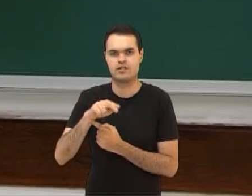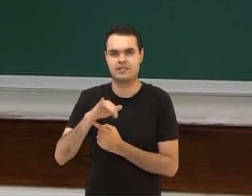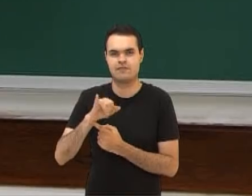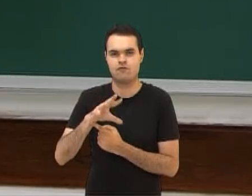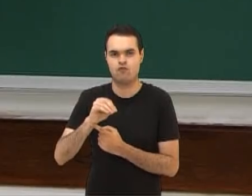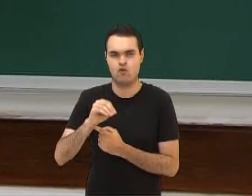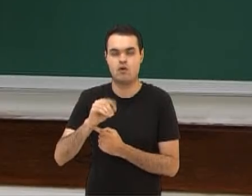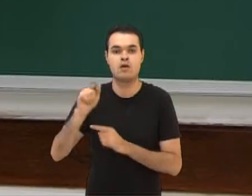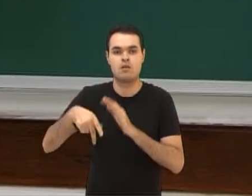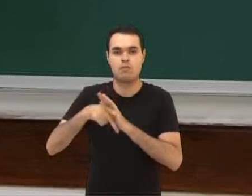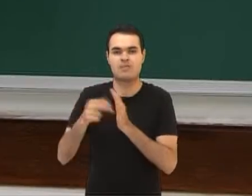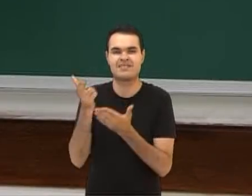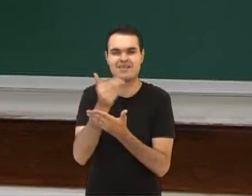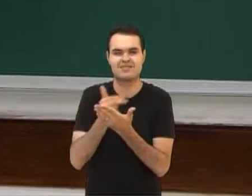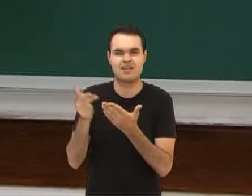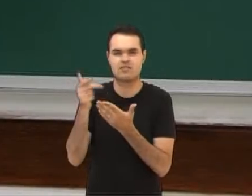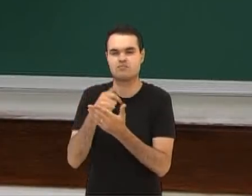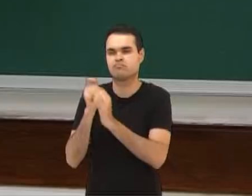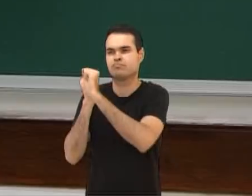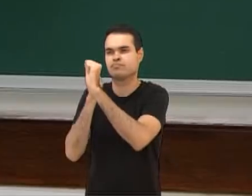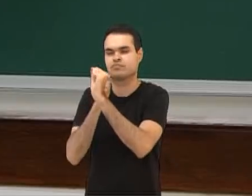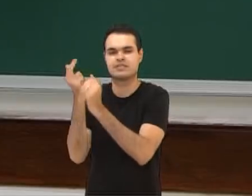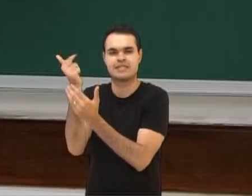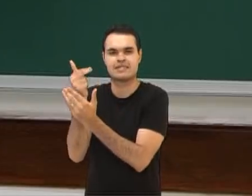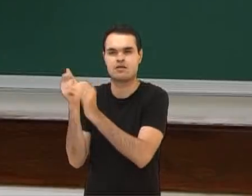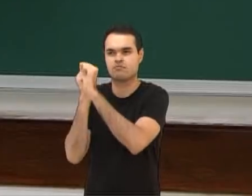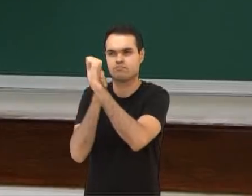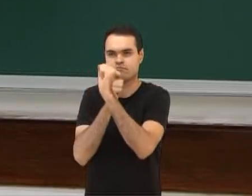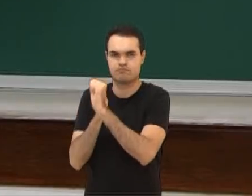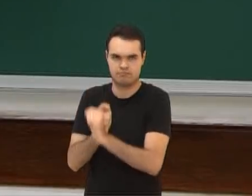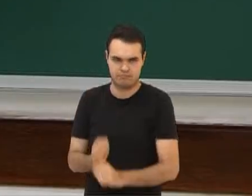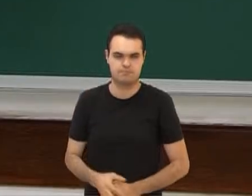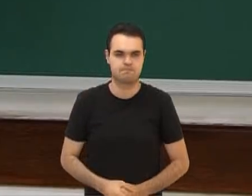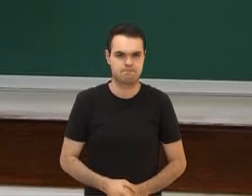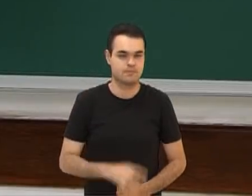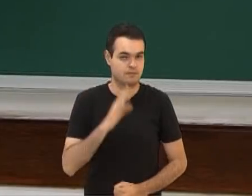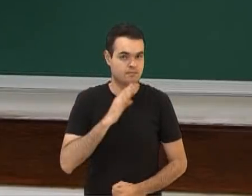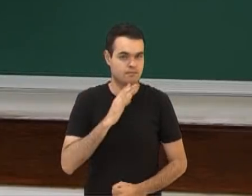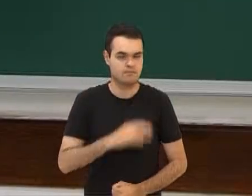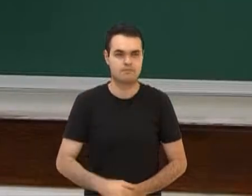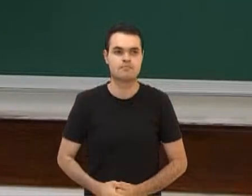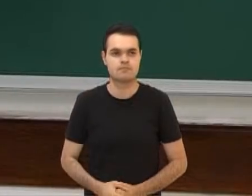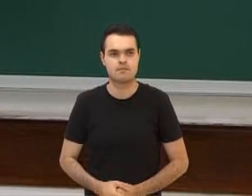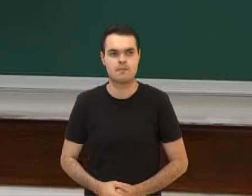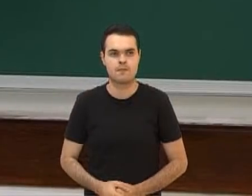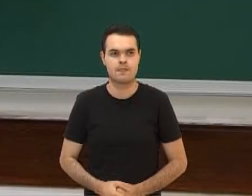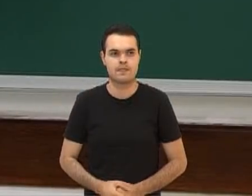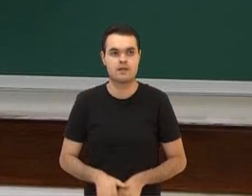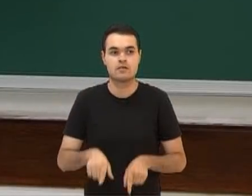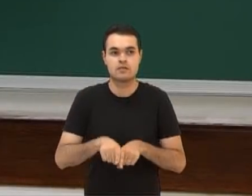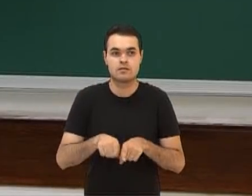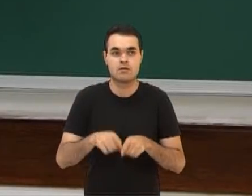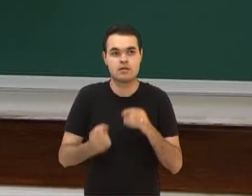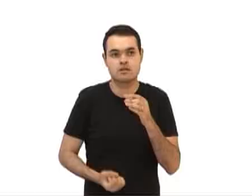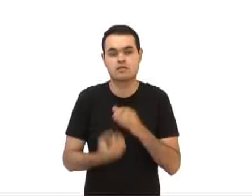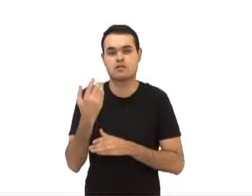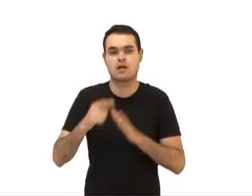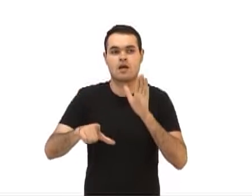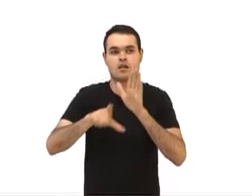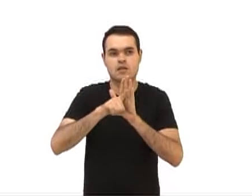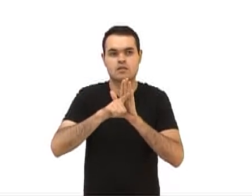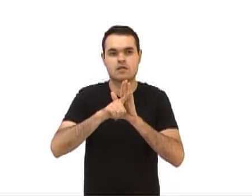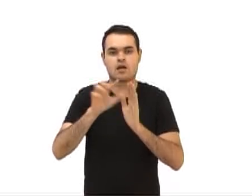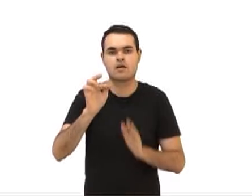de desenhos. Tá? Então, é bem bacana essa parte assim. E ele cria a lei da